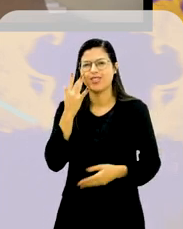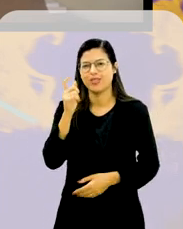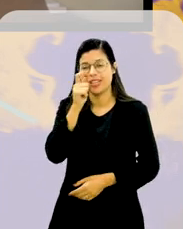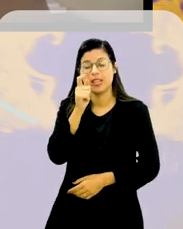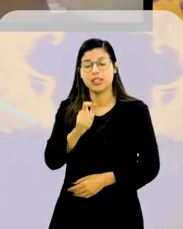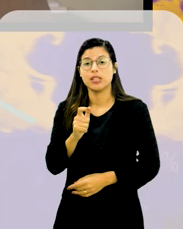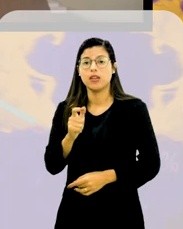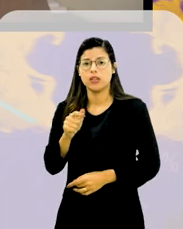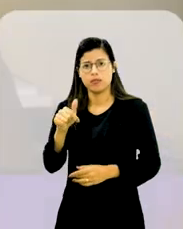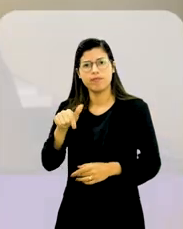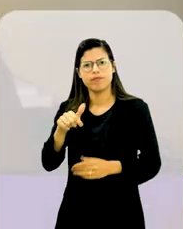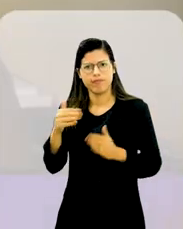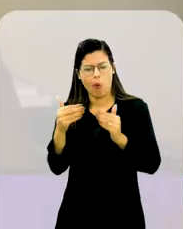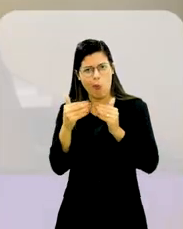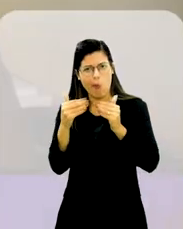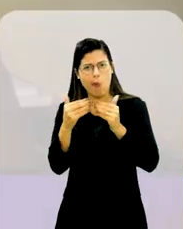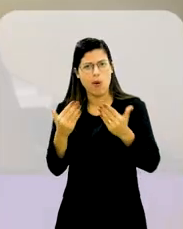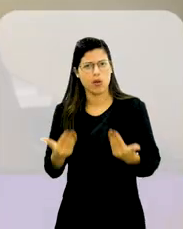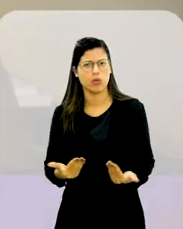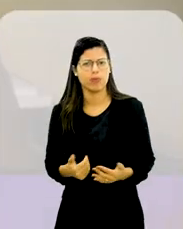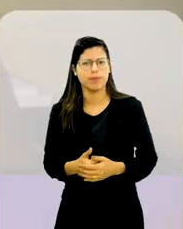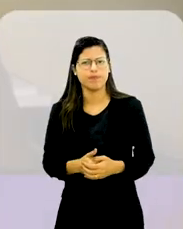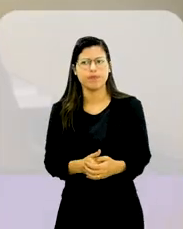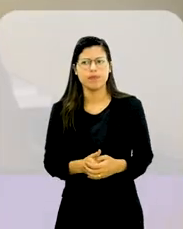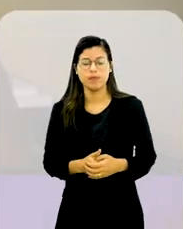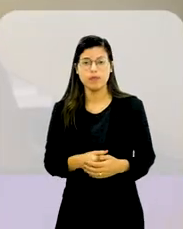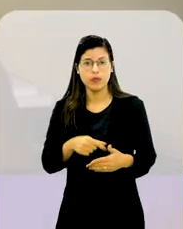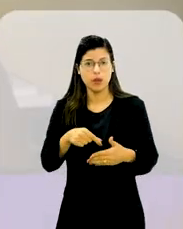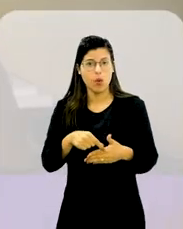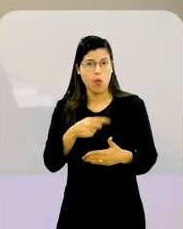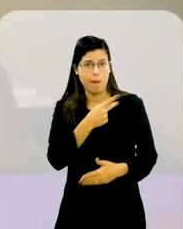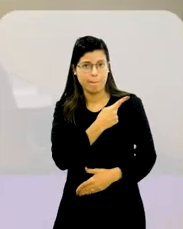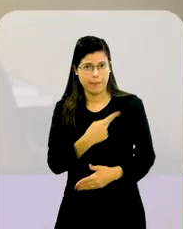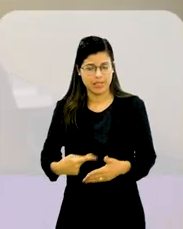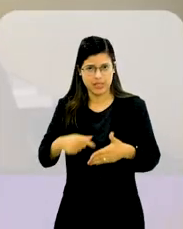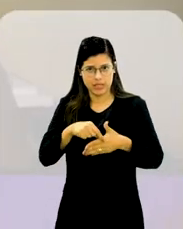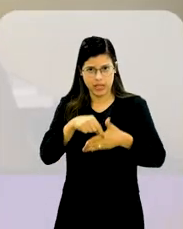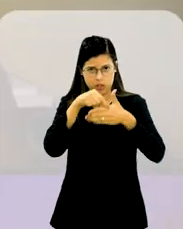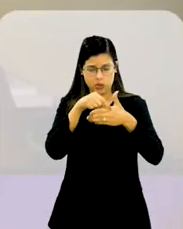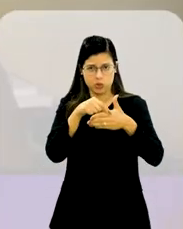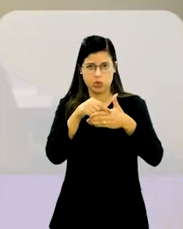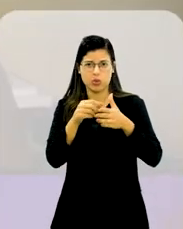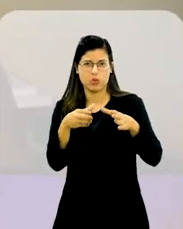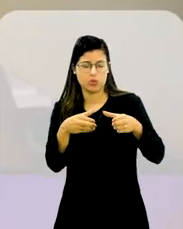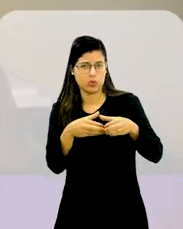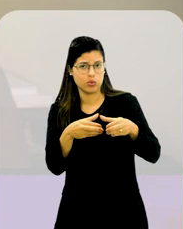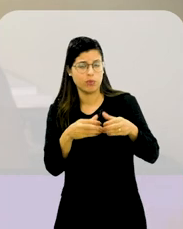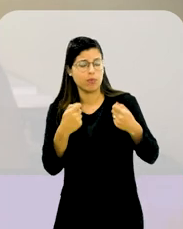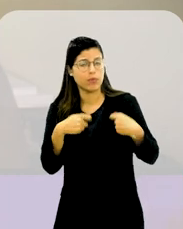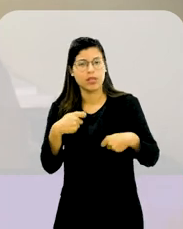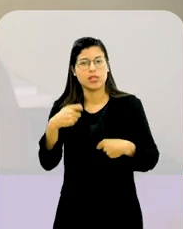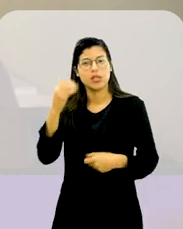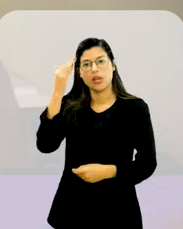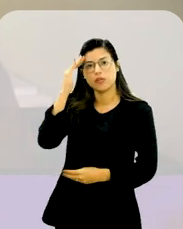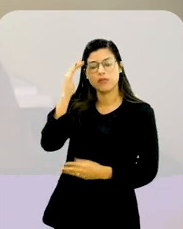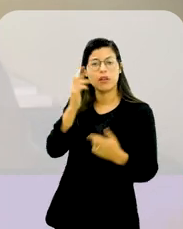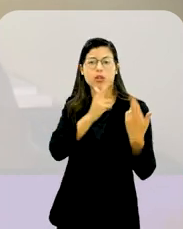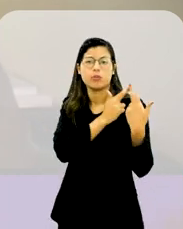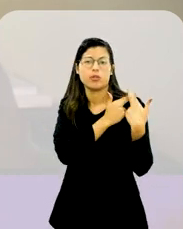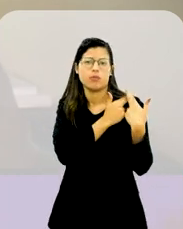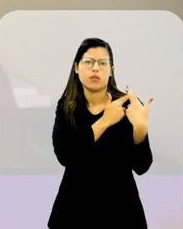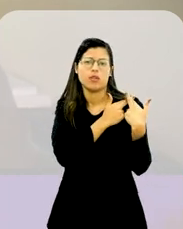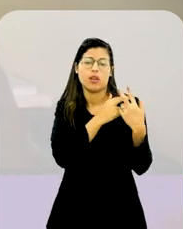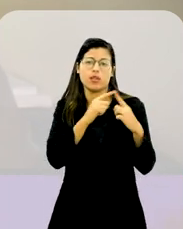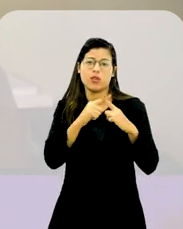interessante eh mas eu acho que você tá coberto de razão Eu acho que o Presidente do Clube ele tem que ter